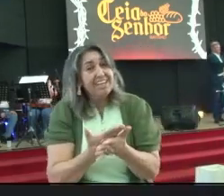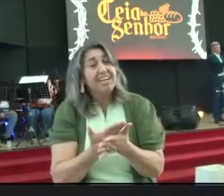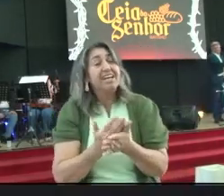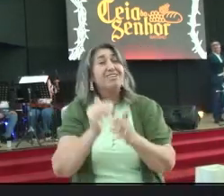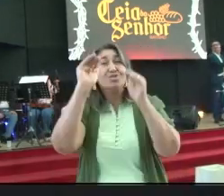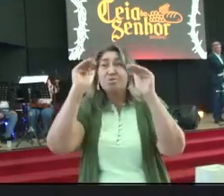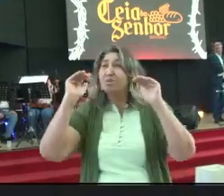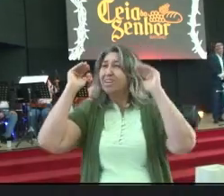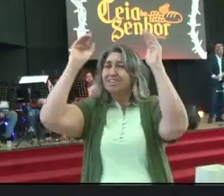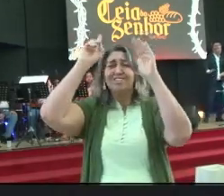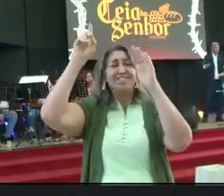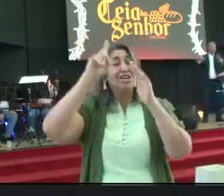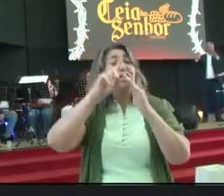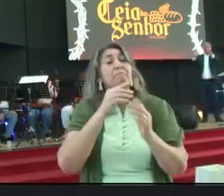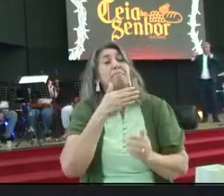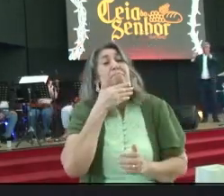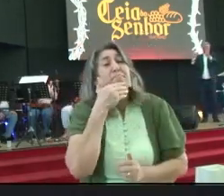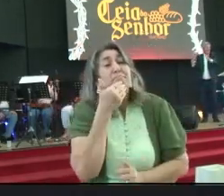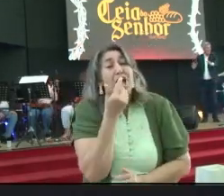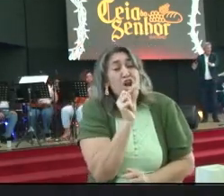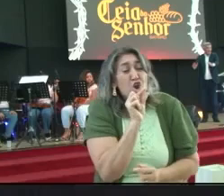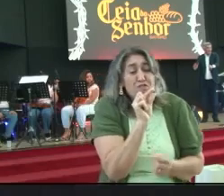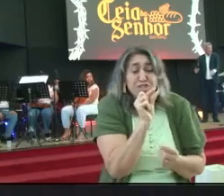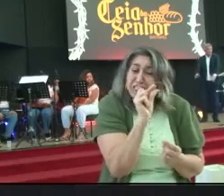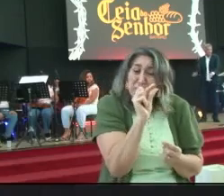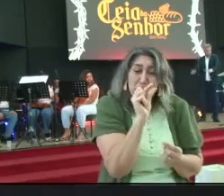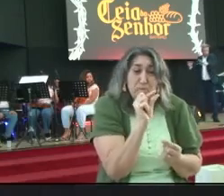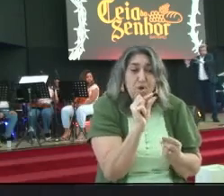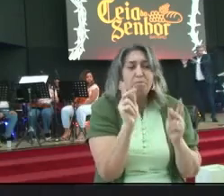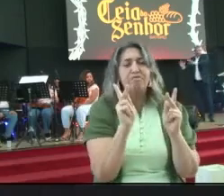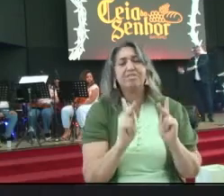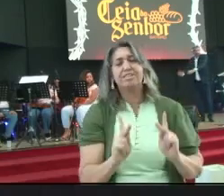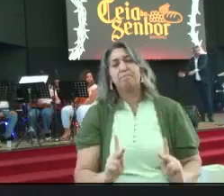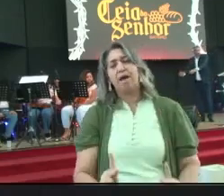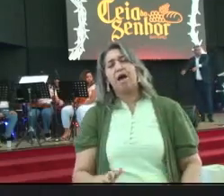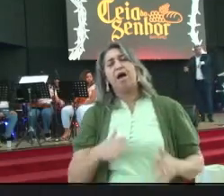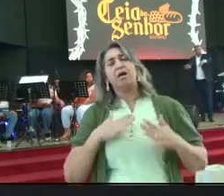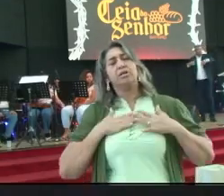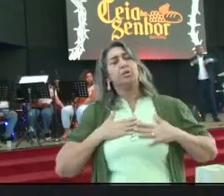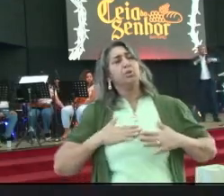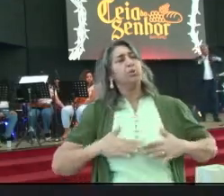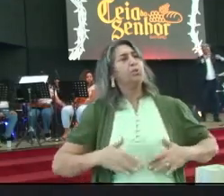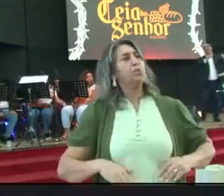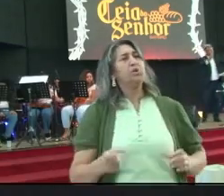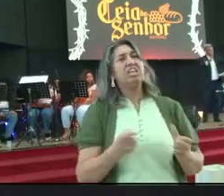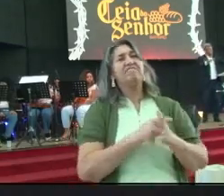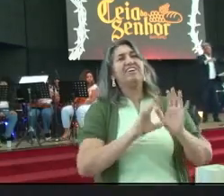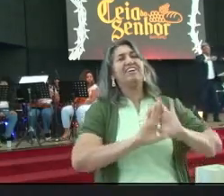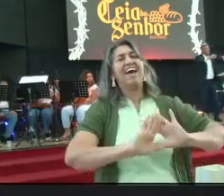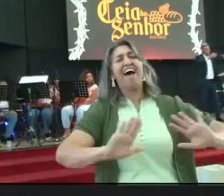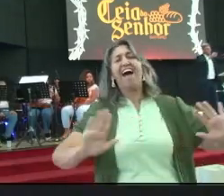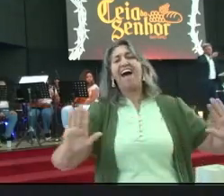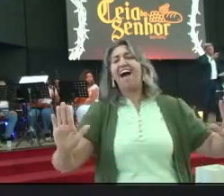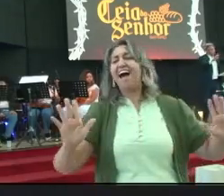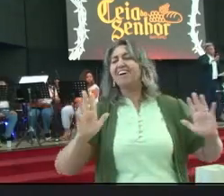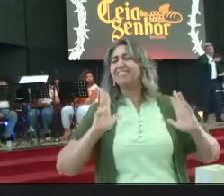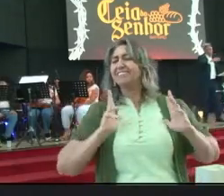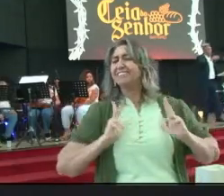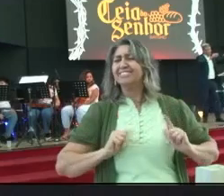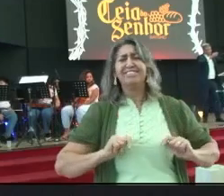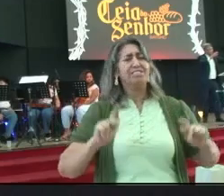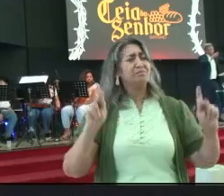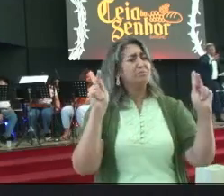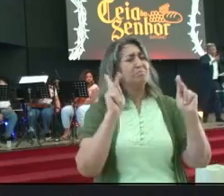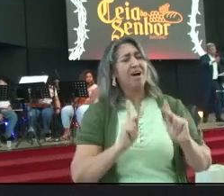paz do que o muito com guerra. É melhor ter pouco, é melhor andar num carrinho mais assim,